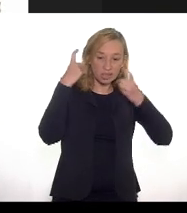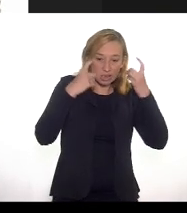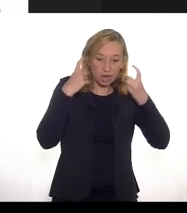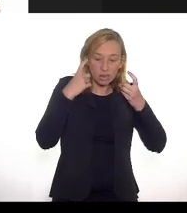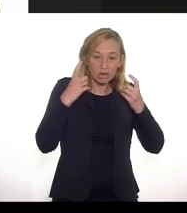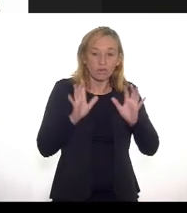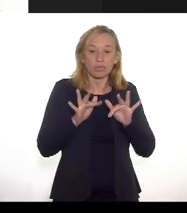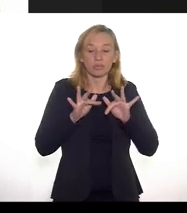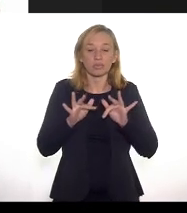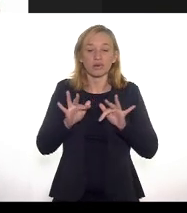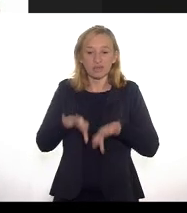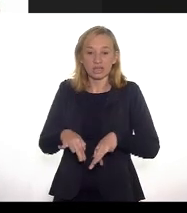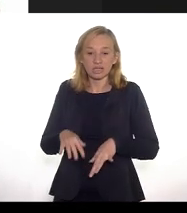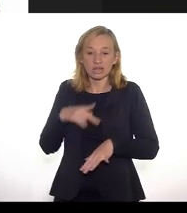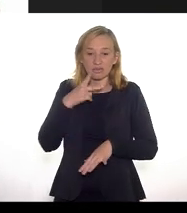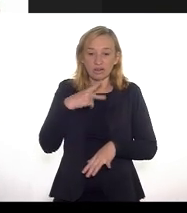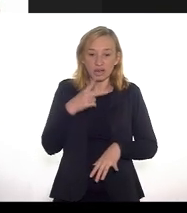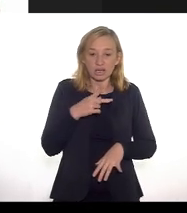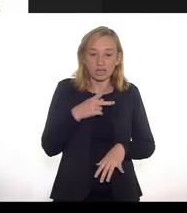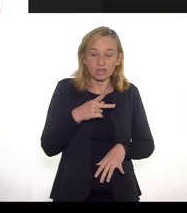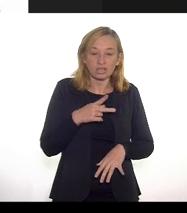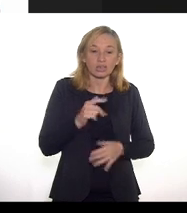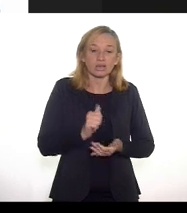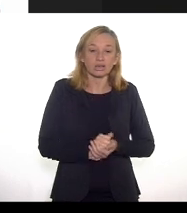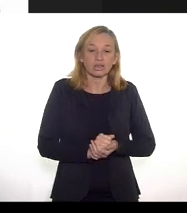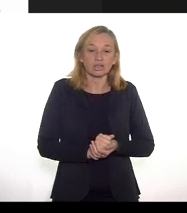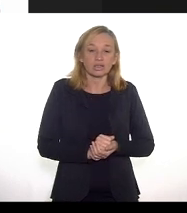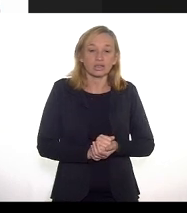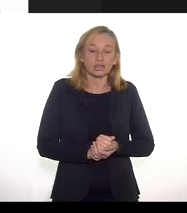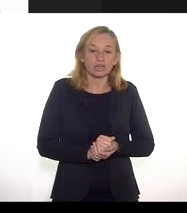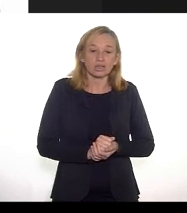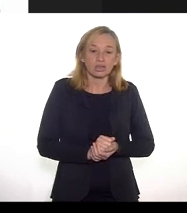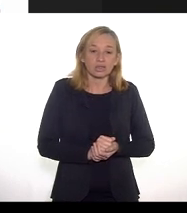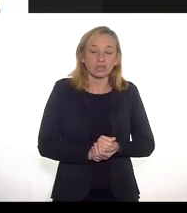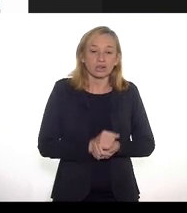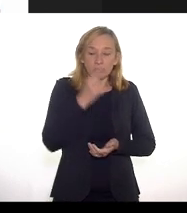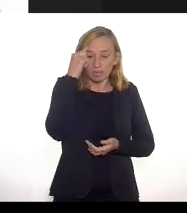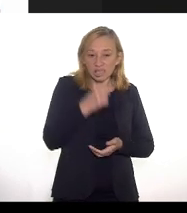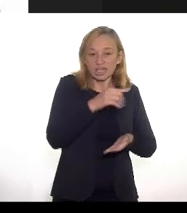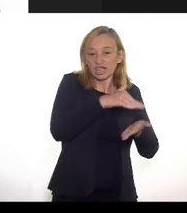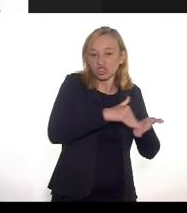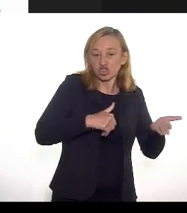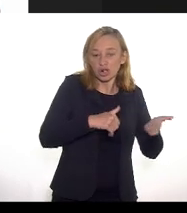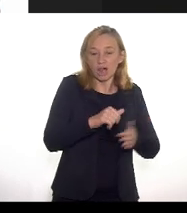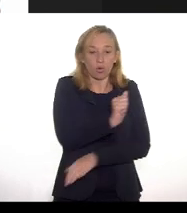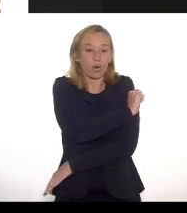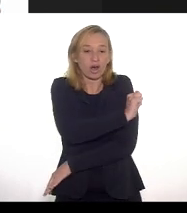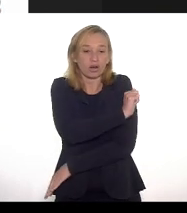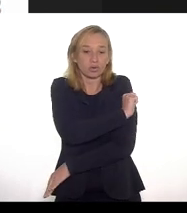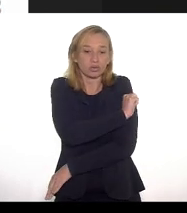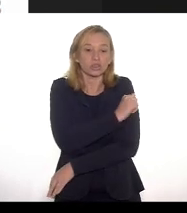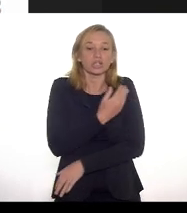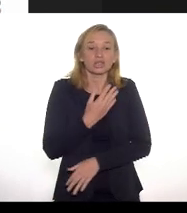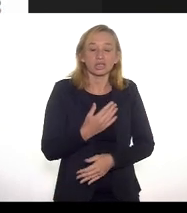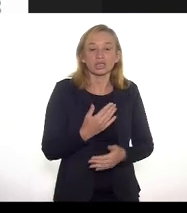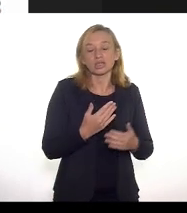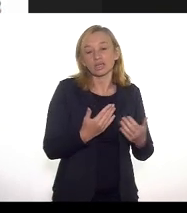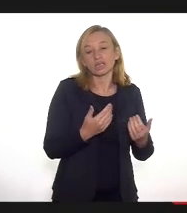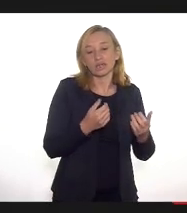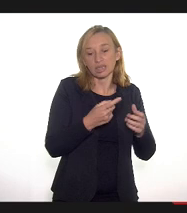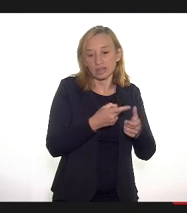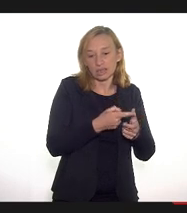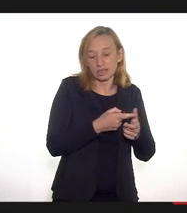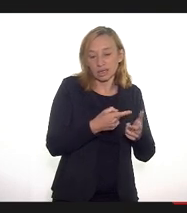para fechar a fala, é essa determinação da FAETEC de mandar tirar os alunos que têm algum tipo de pendência,